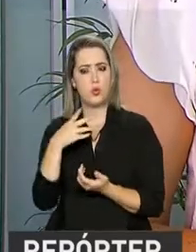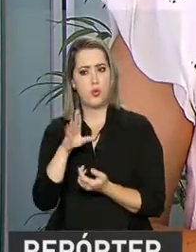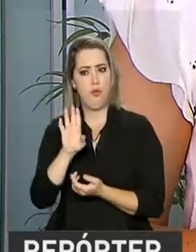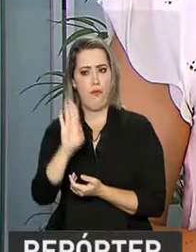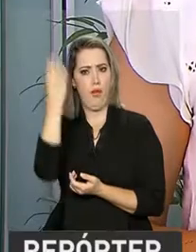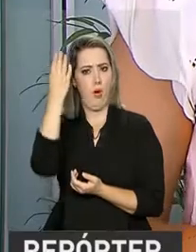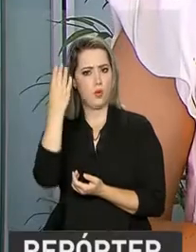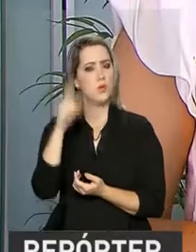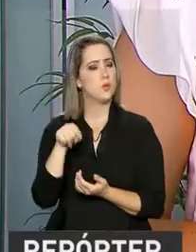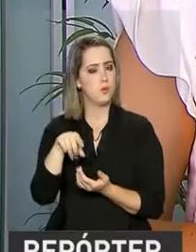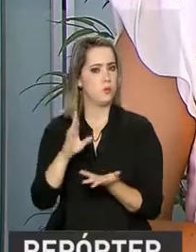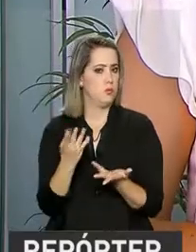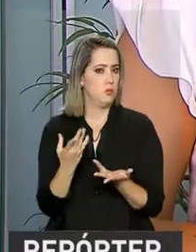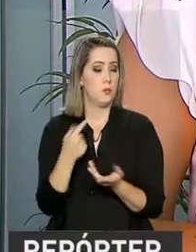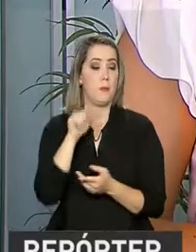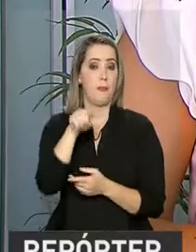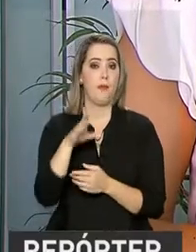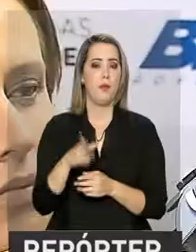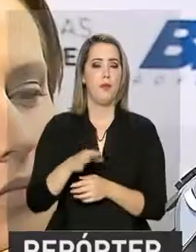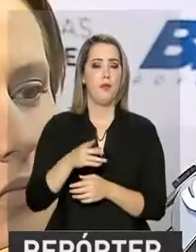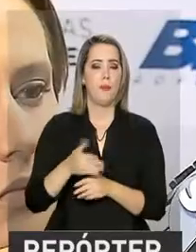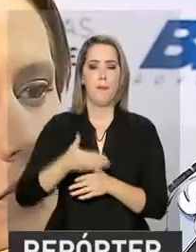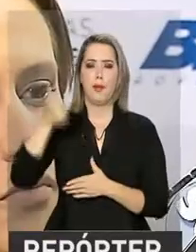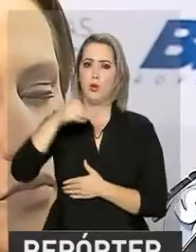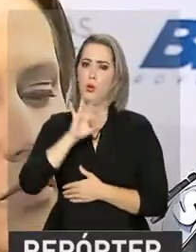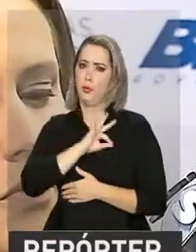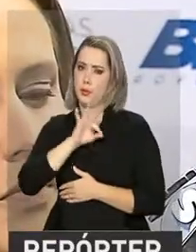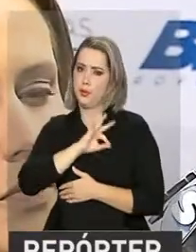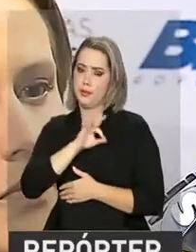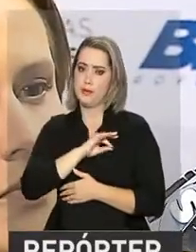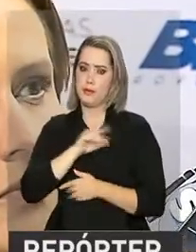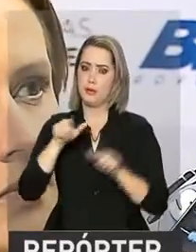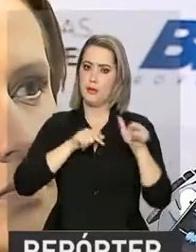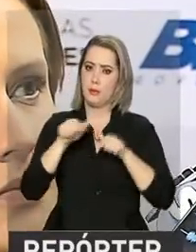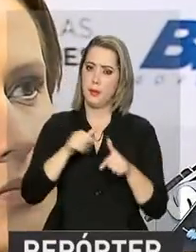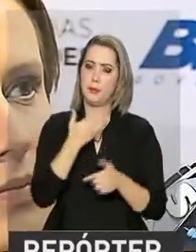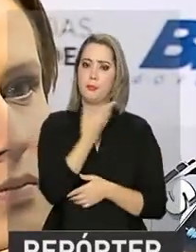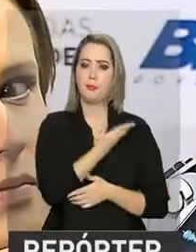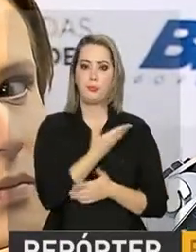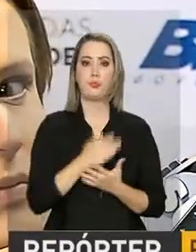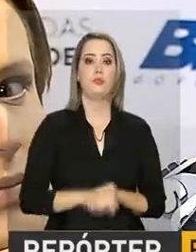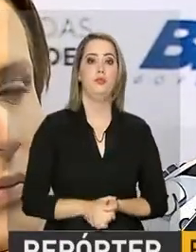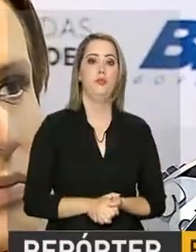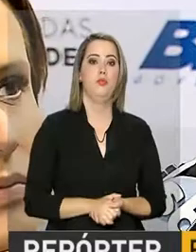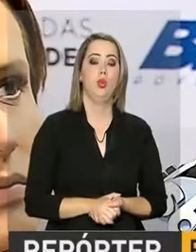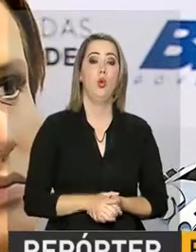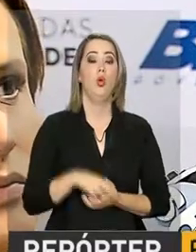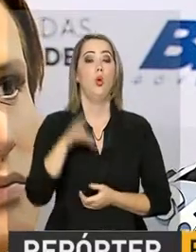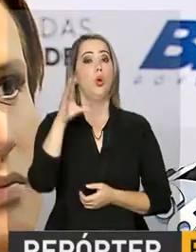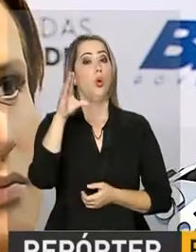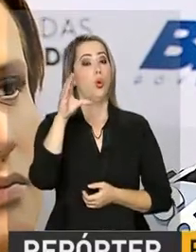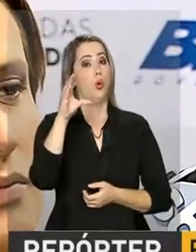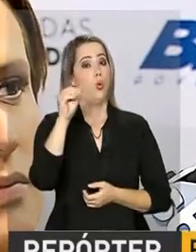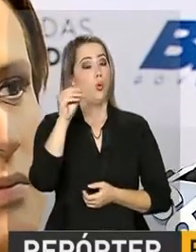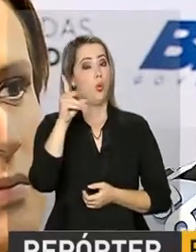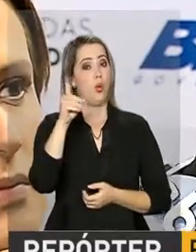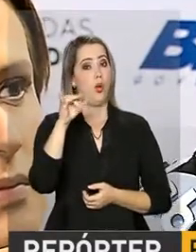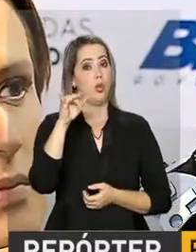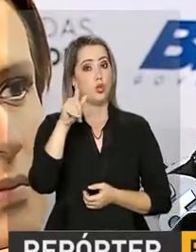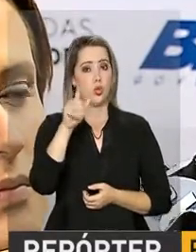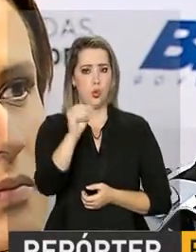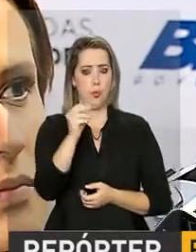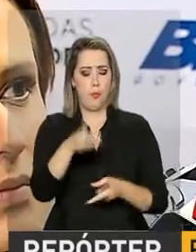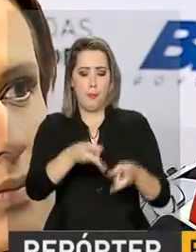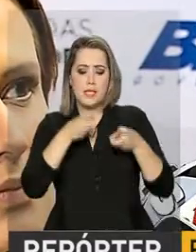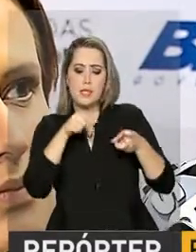o comerciante facilita o trabalho da polícia o código identificação rápida ele justamente permite conferir a imagem